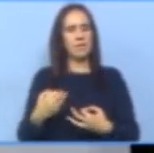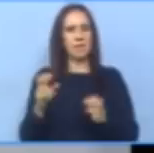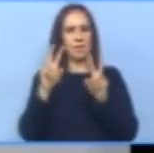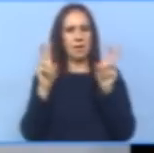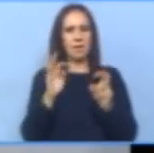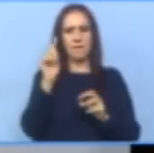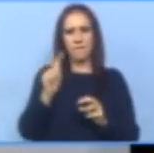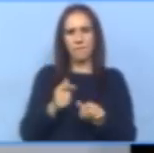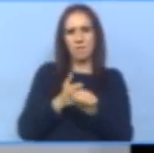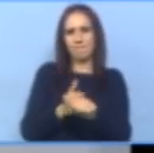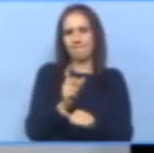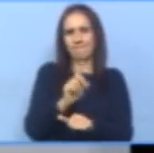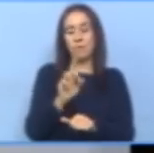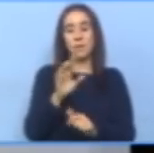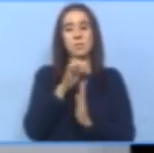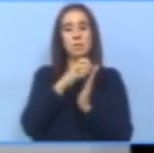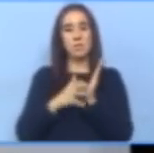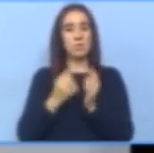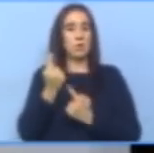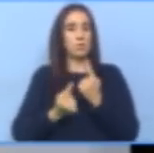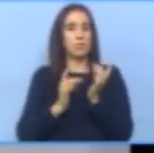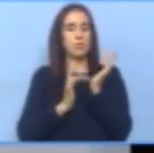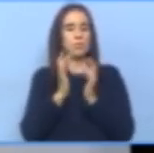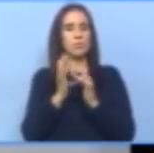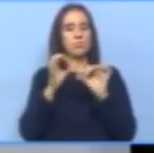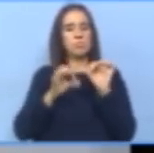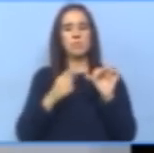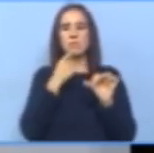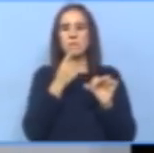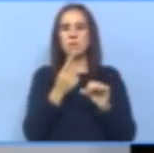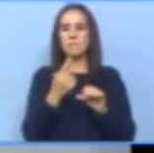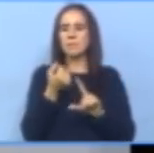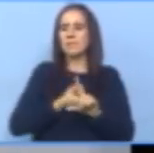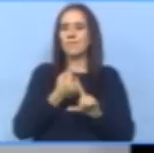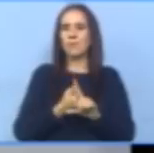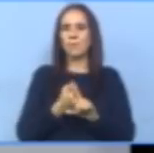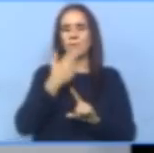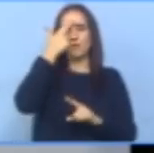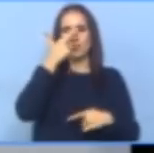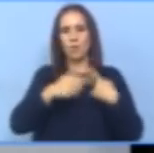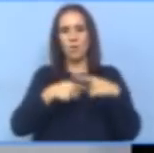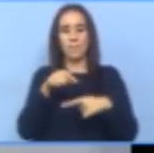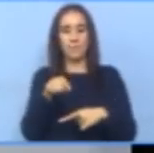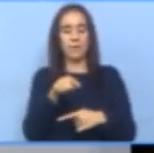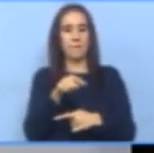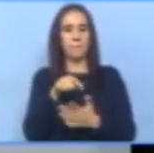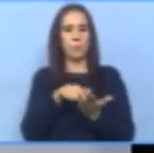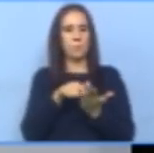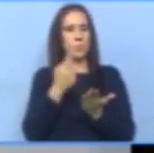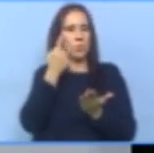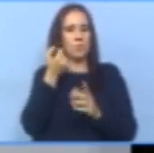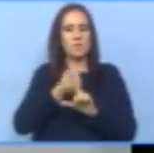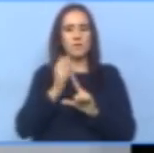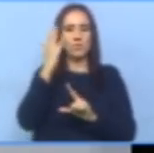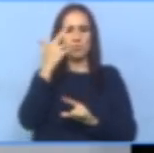mas também há textos da mensagem de Jesus que continuam a ser desafiantes ao longo da história. E este é certamente um dos mais desafiantes ao